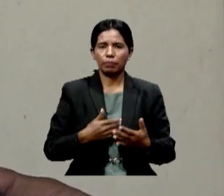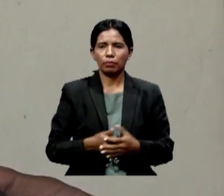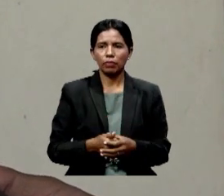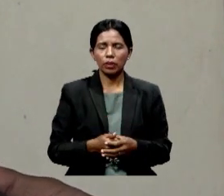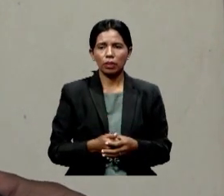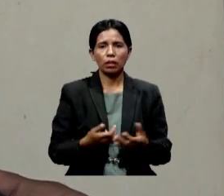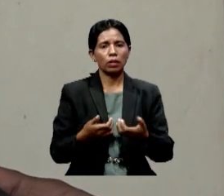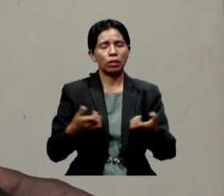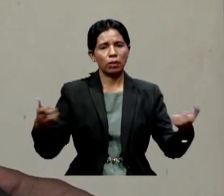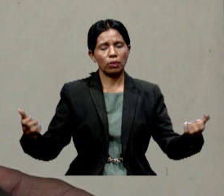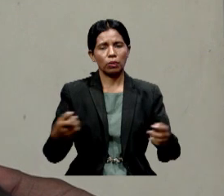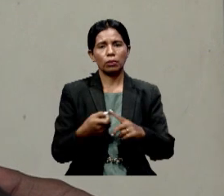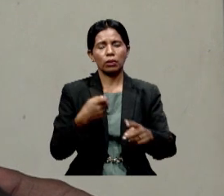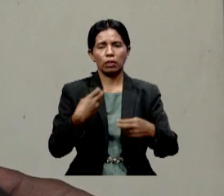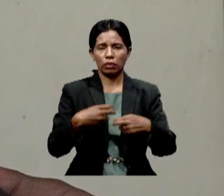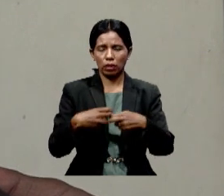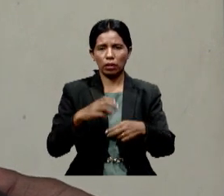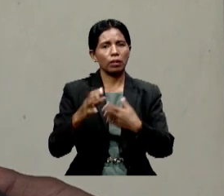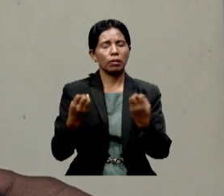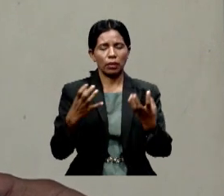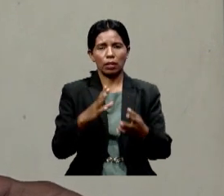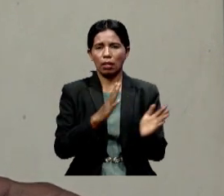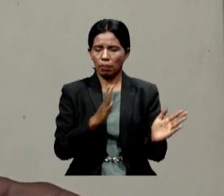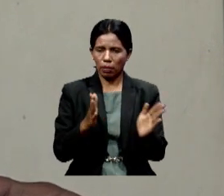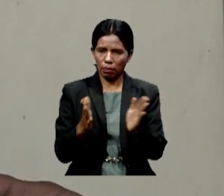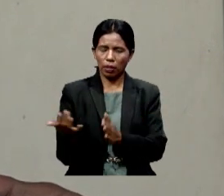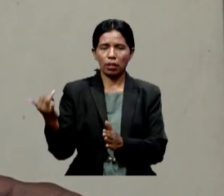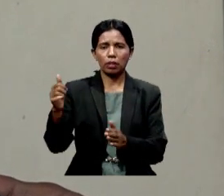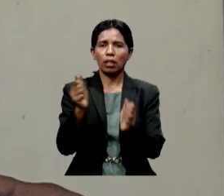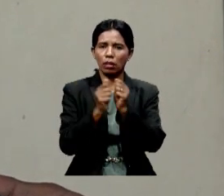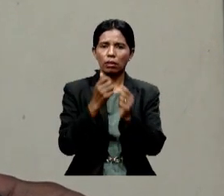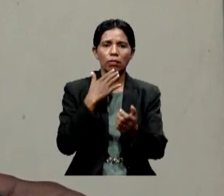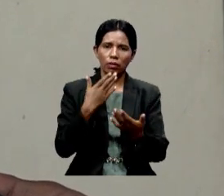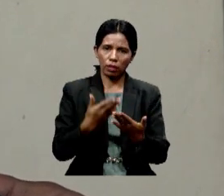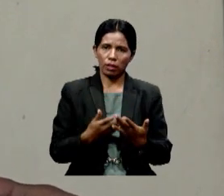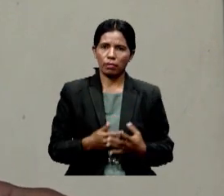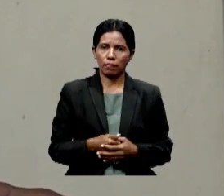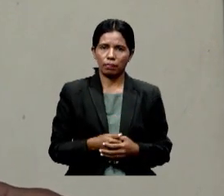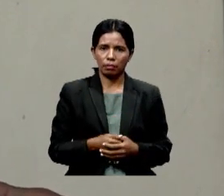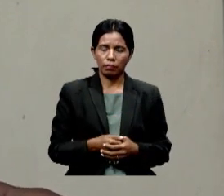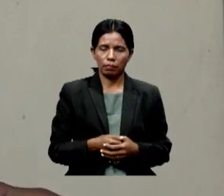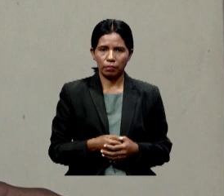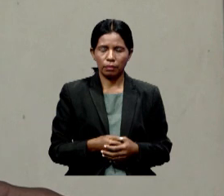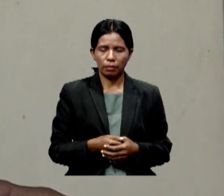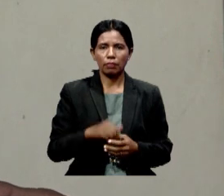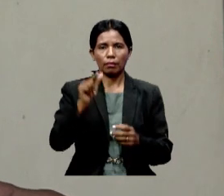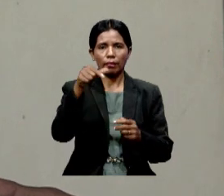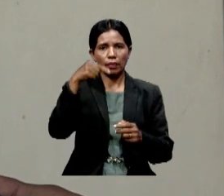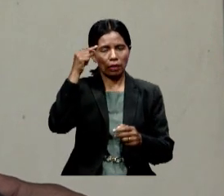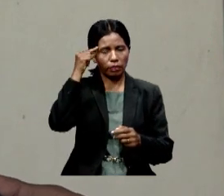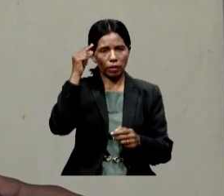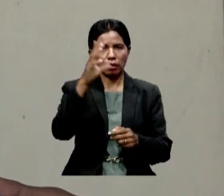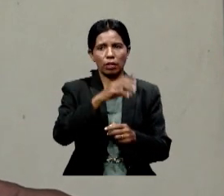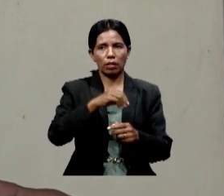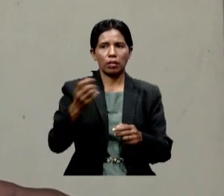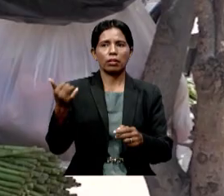Assez sir o risco todo prepara sir de dia e governo